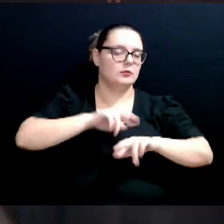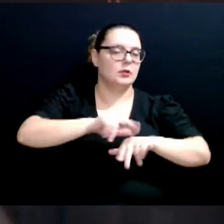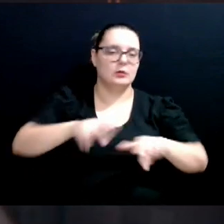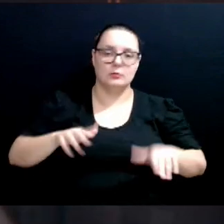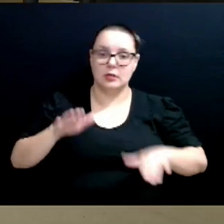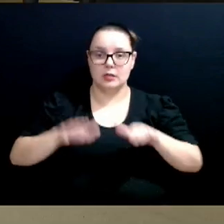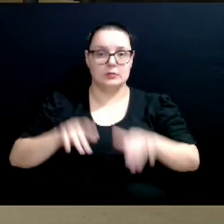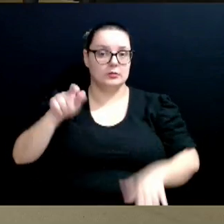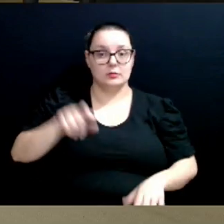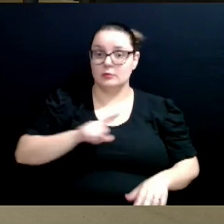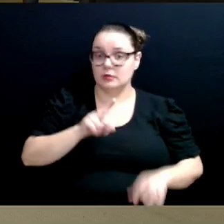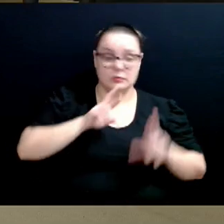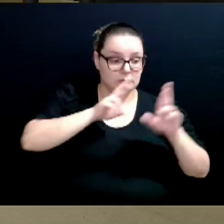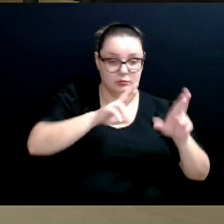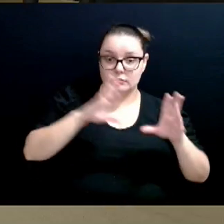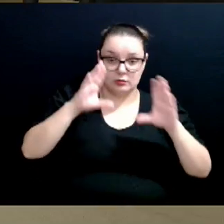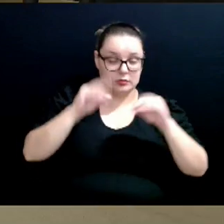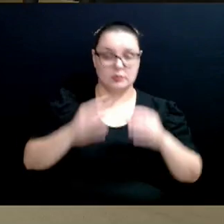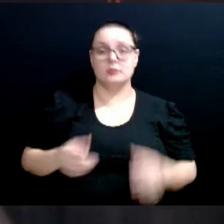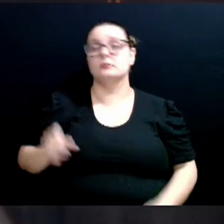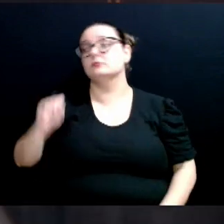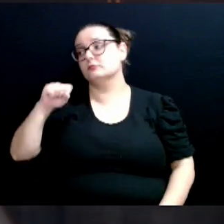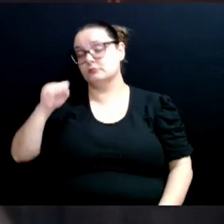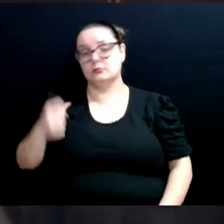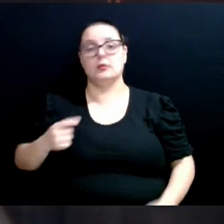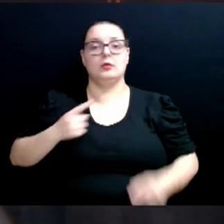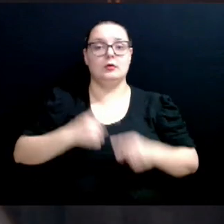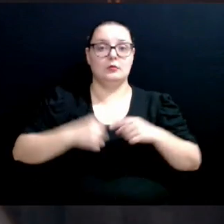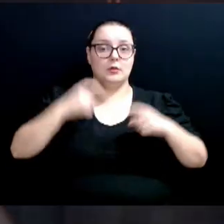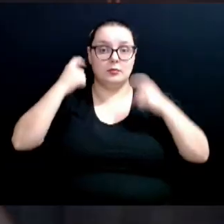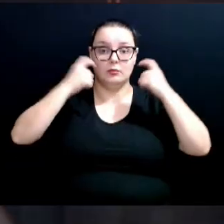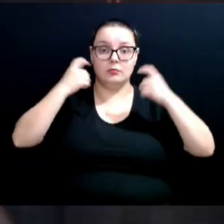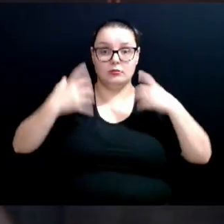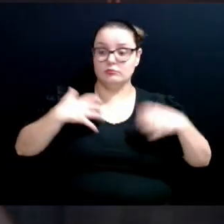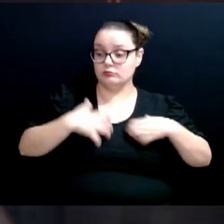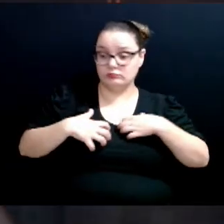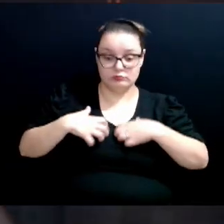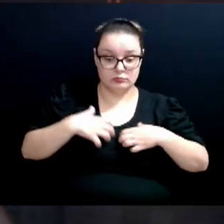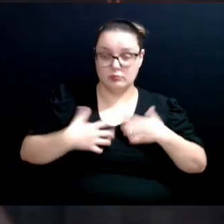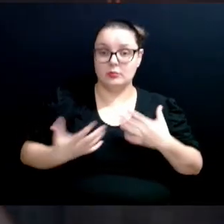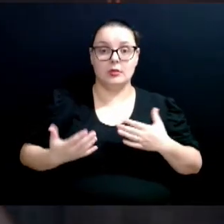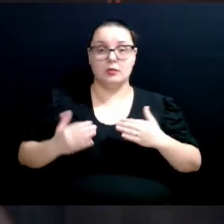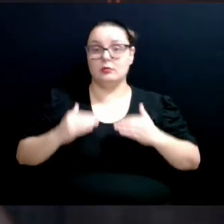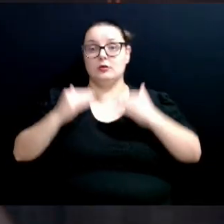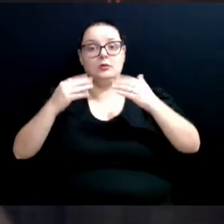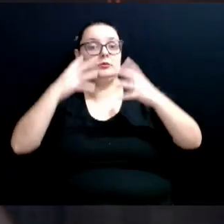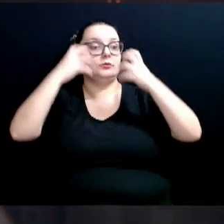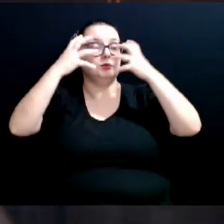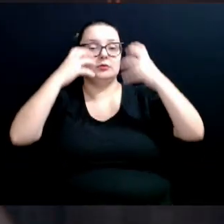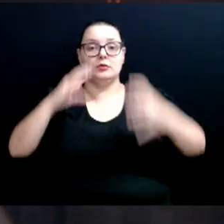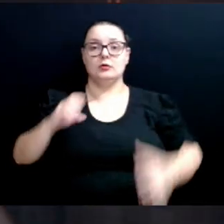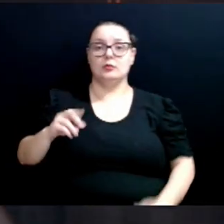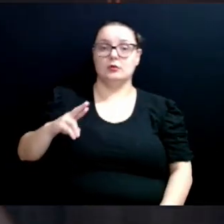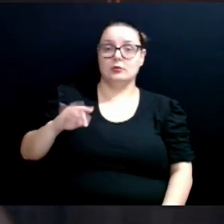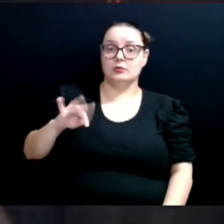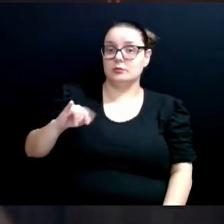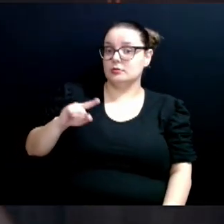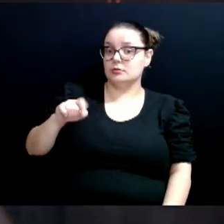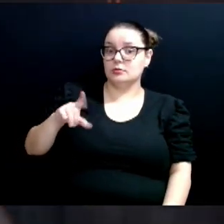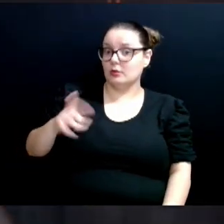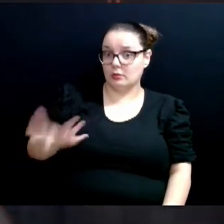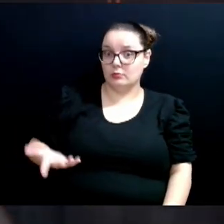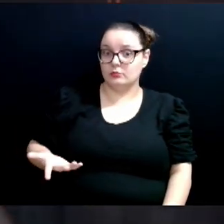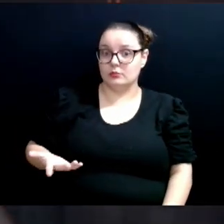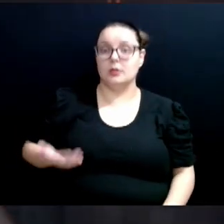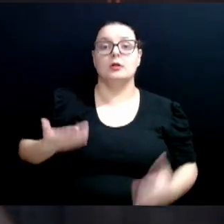à noite, né? Porque ela fica com altos níveis aí de estresse, cortisol, enfim. Então tem um